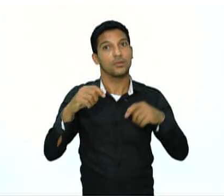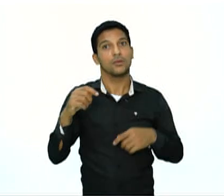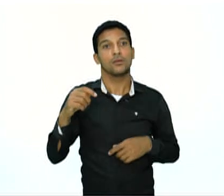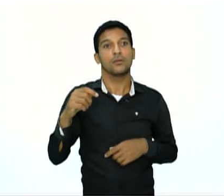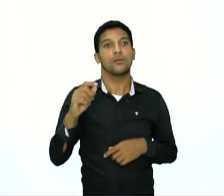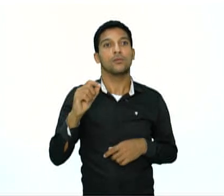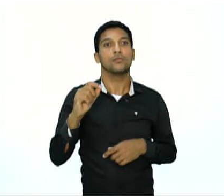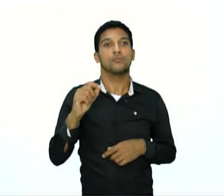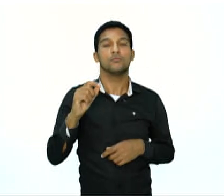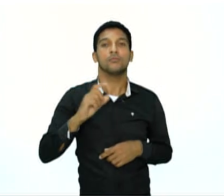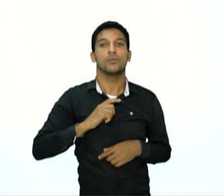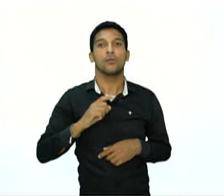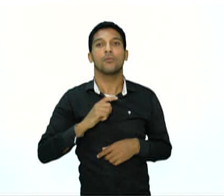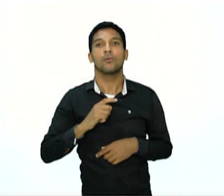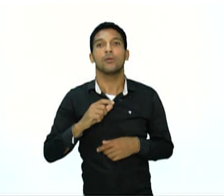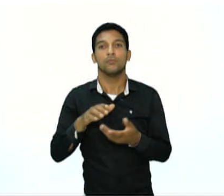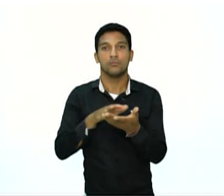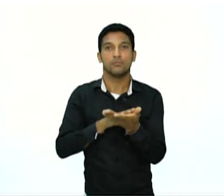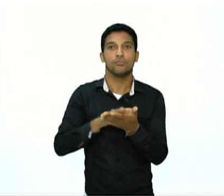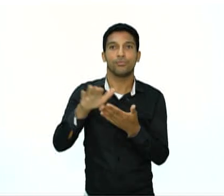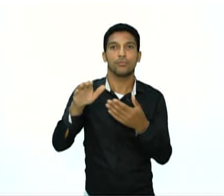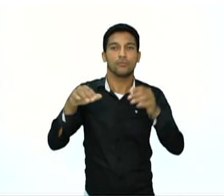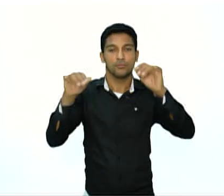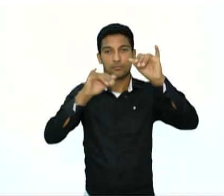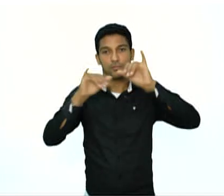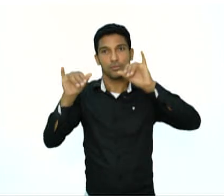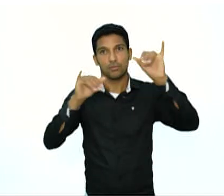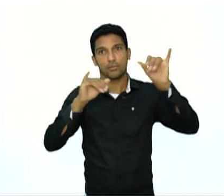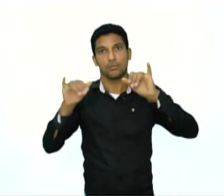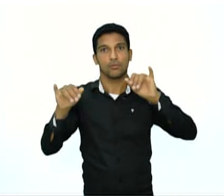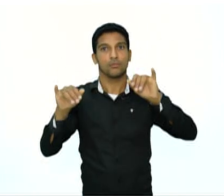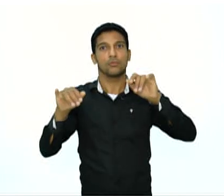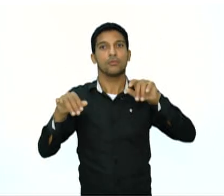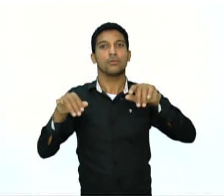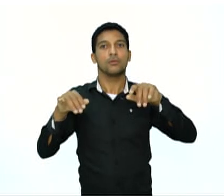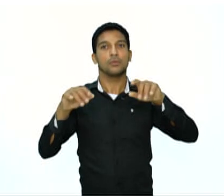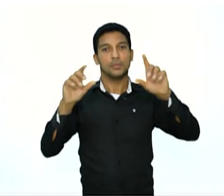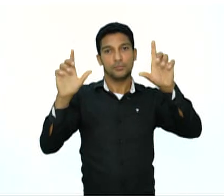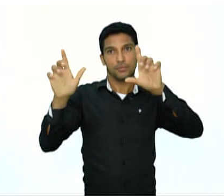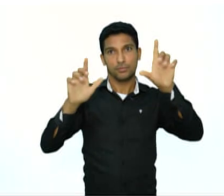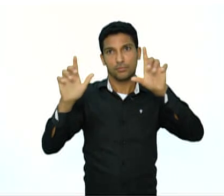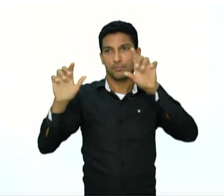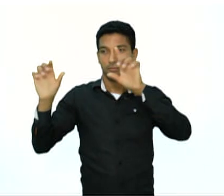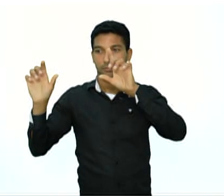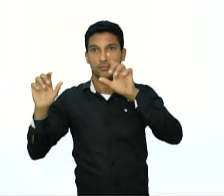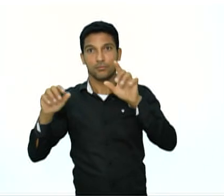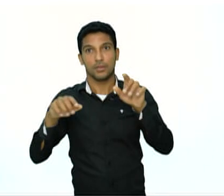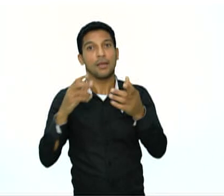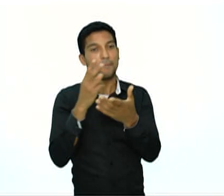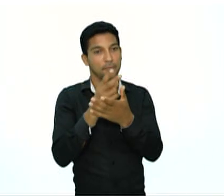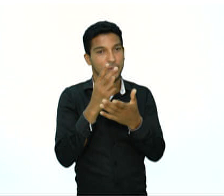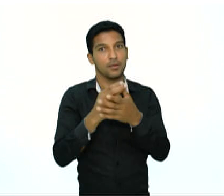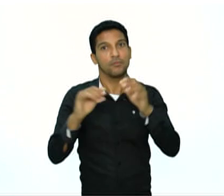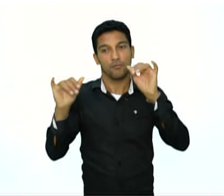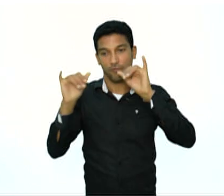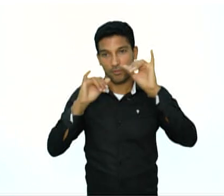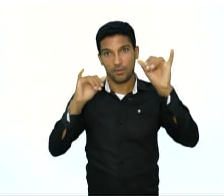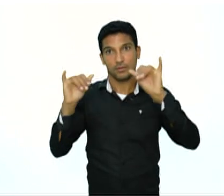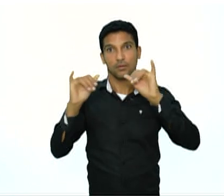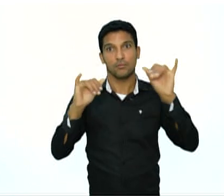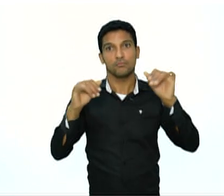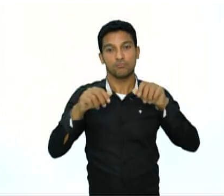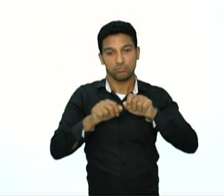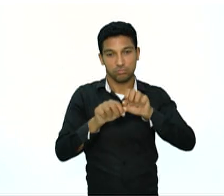provável? Isso. Que é a mesma coisa ali, ó, que outros veículos de imprensa estejam reproduzindo a mesma notícia. Agora vamos